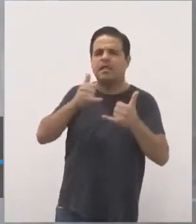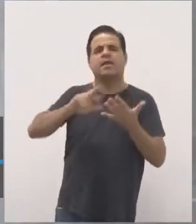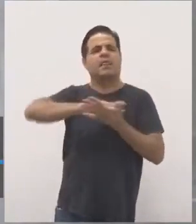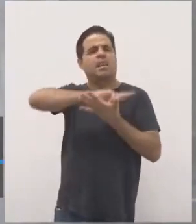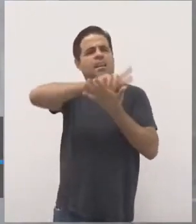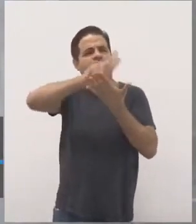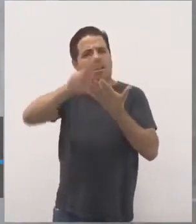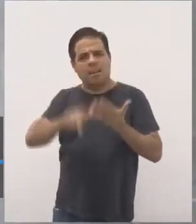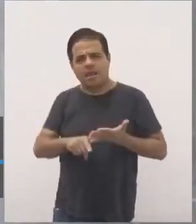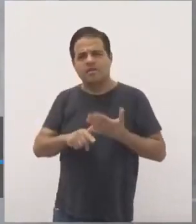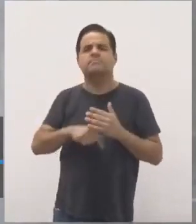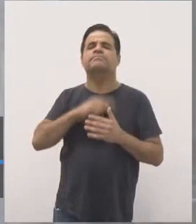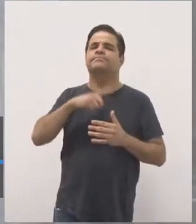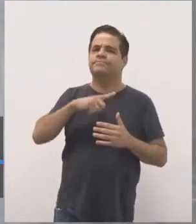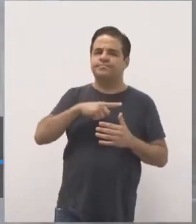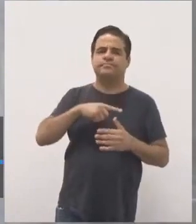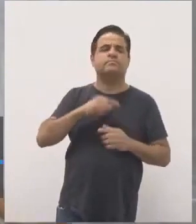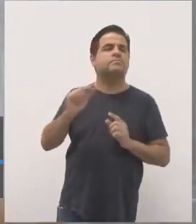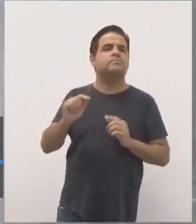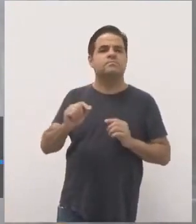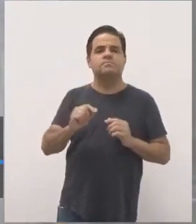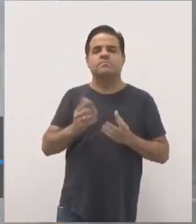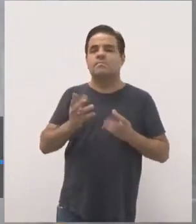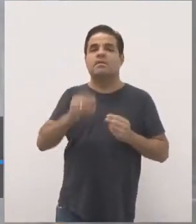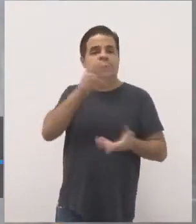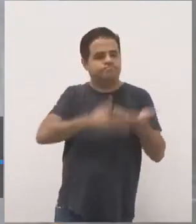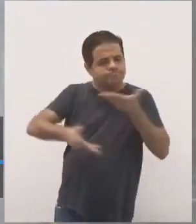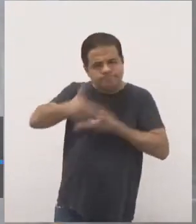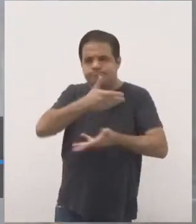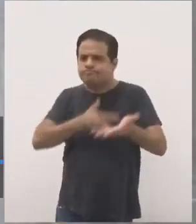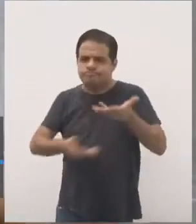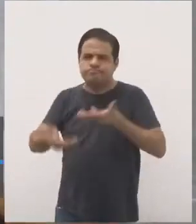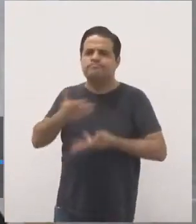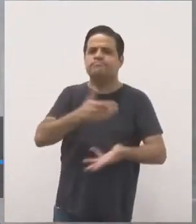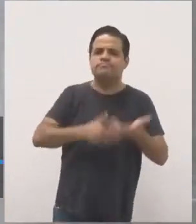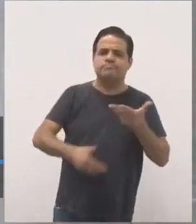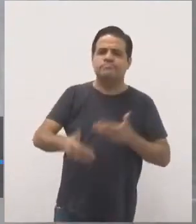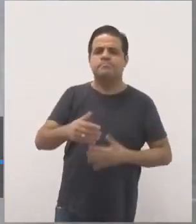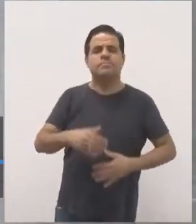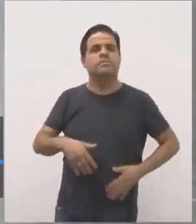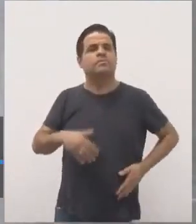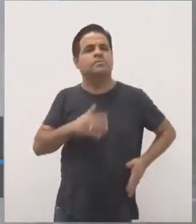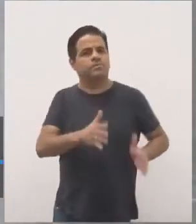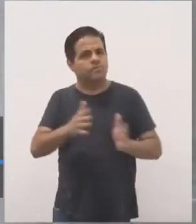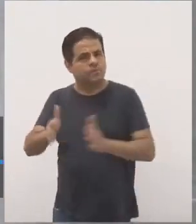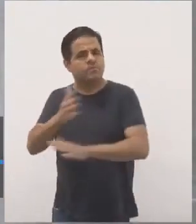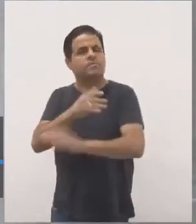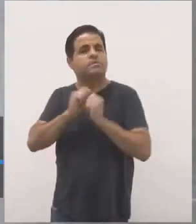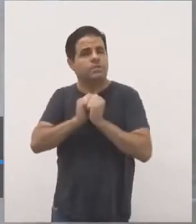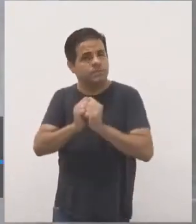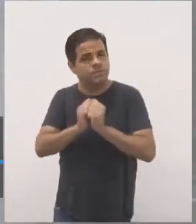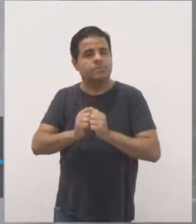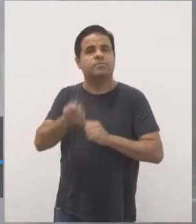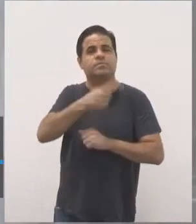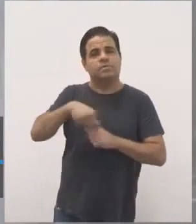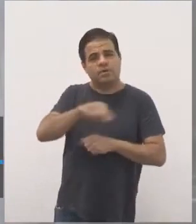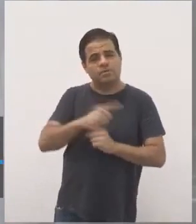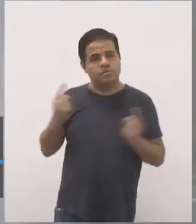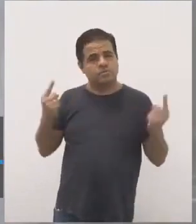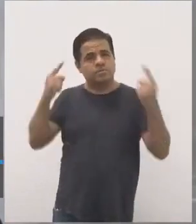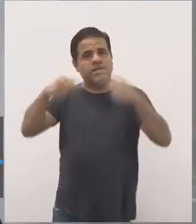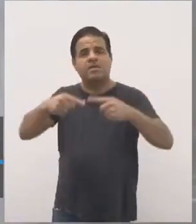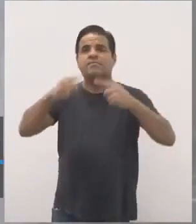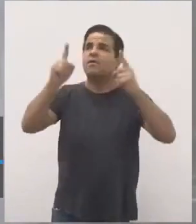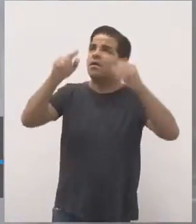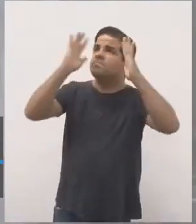Estas atividades envolviam muita interação, muito estar junto, né? E o nosso desafio era